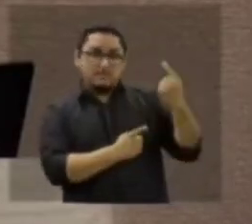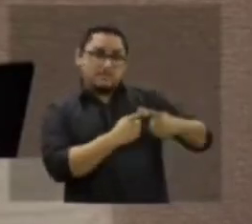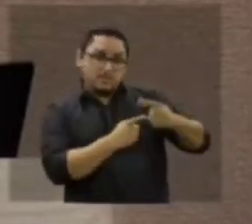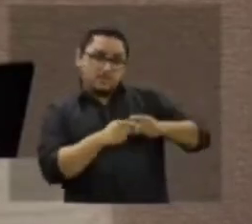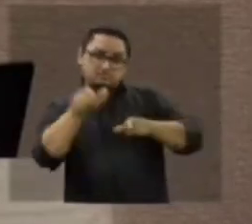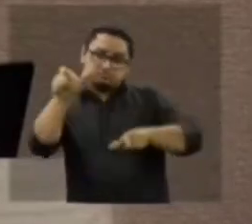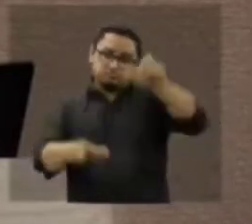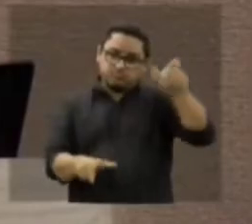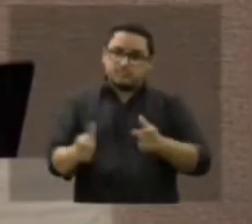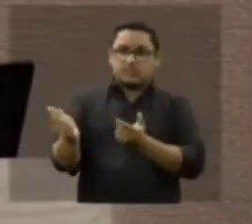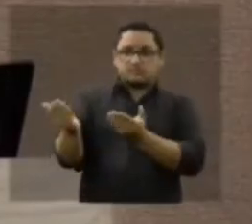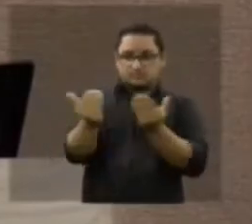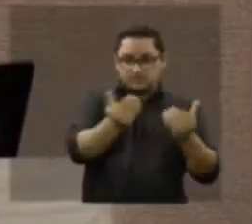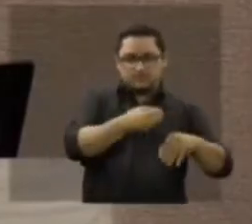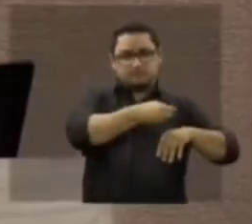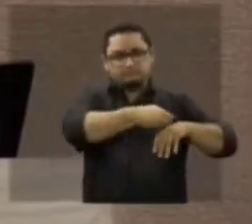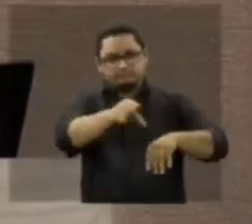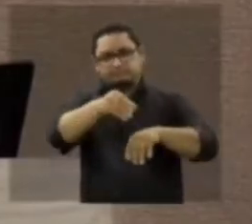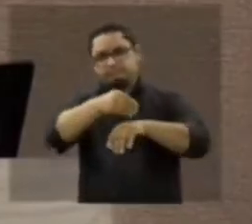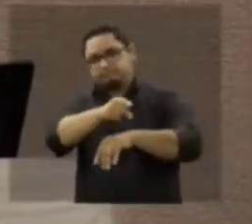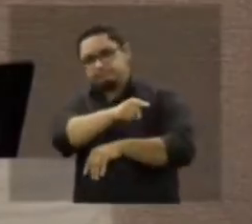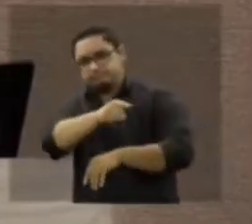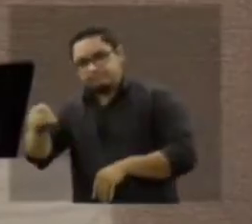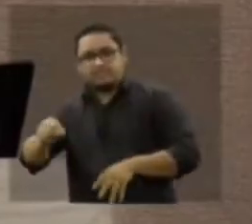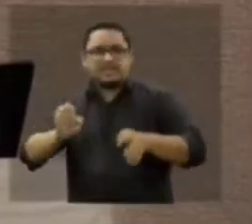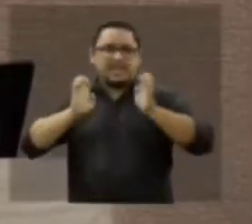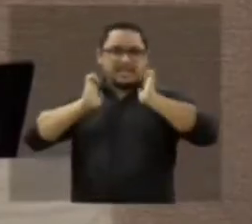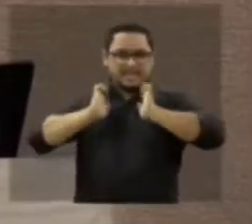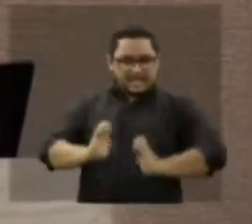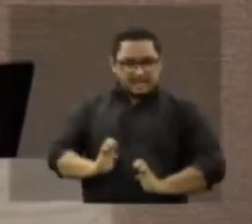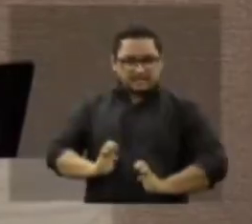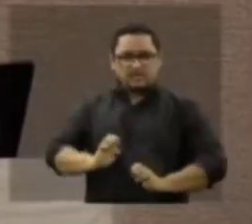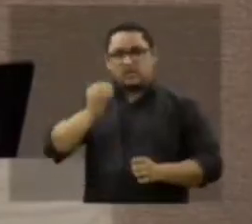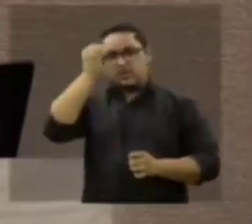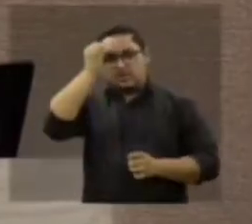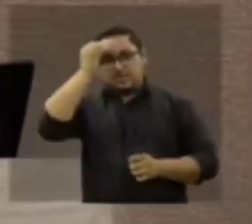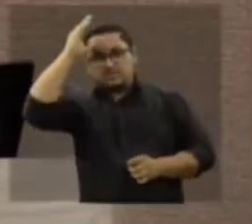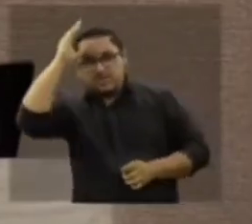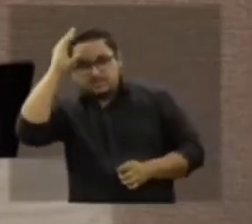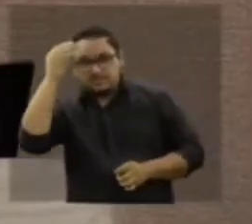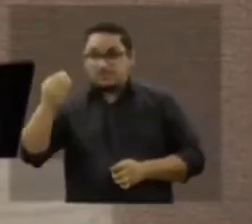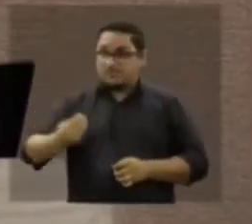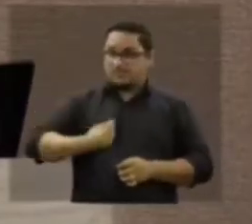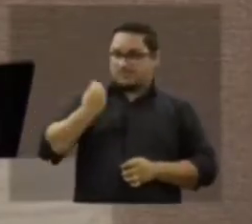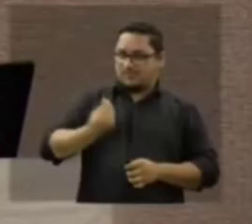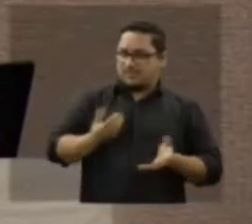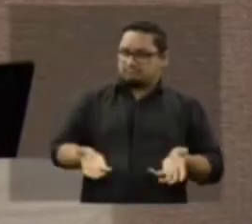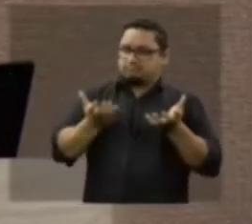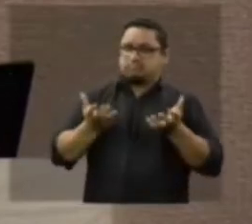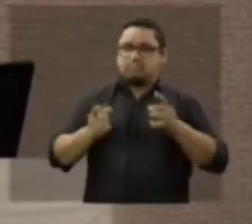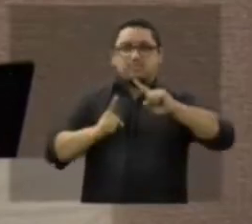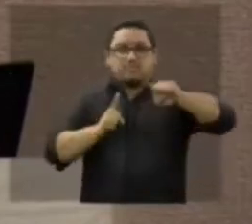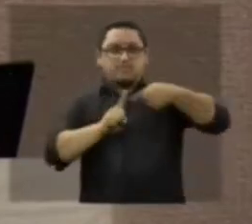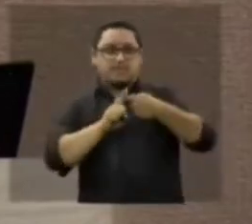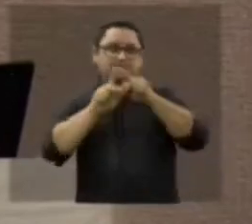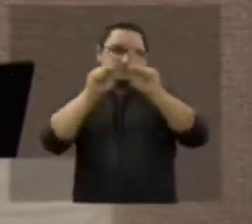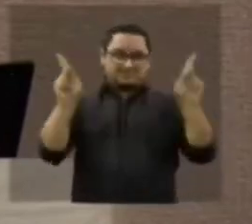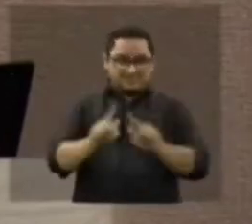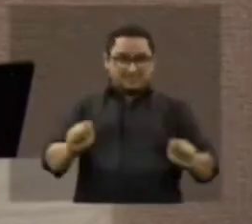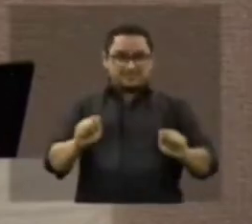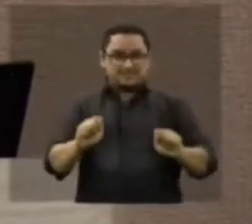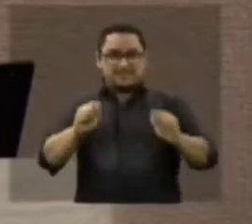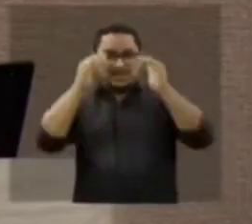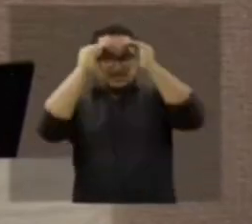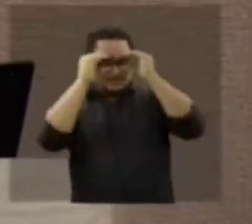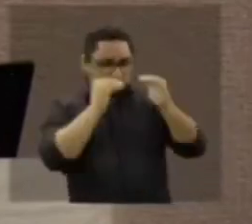jovens valores de integridade moral conhecimento Vida e Paz conformidade com os Ensinamentos